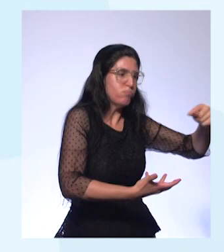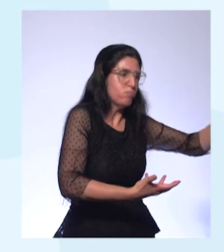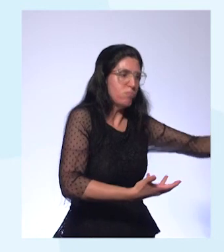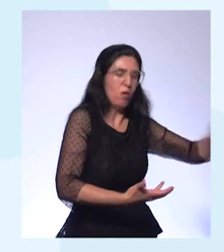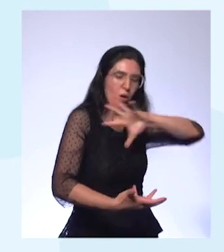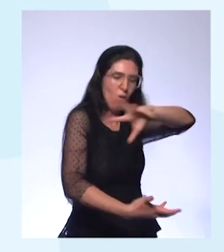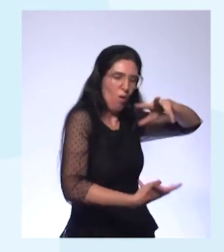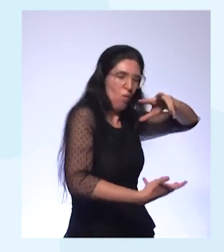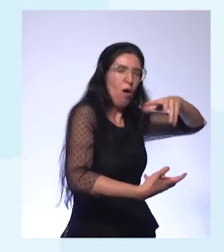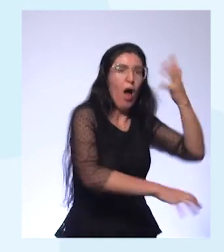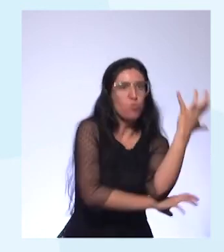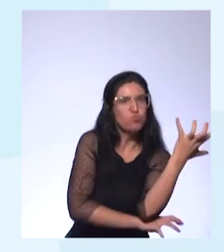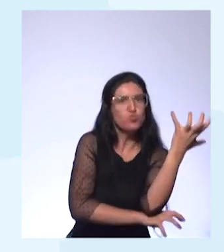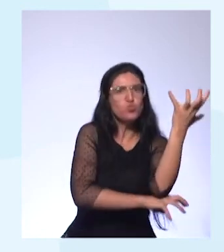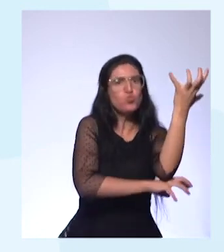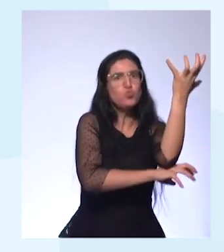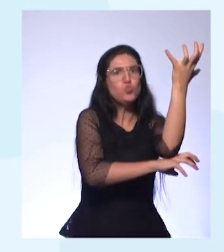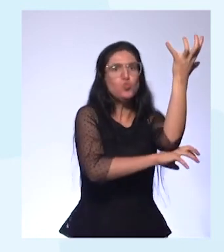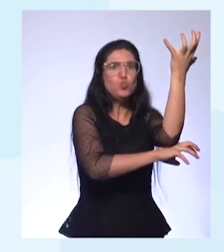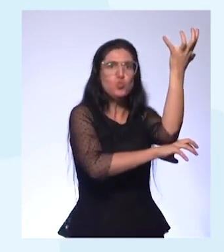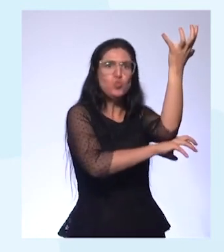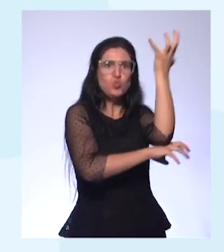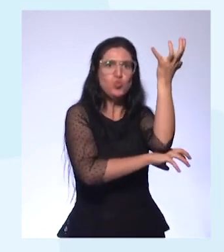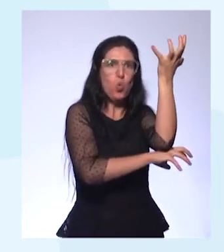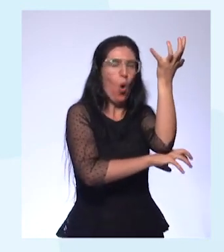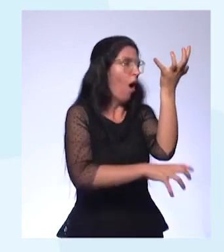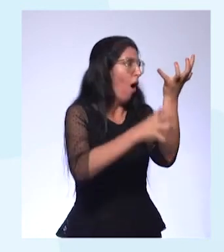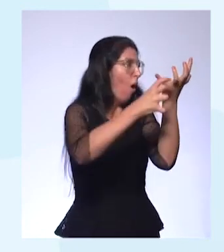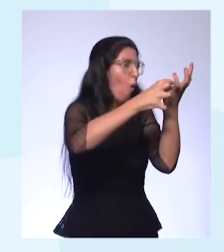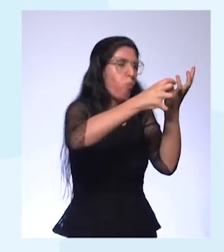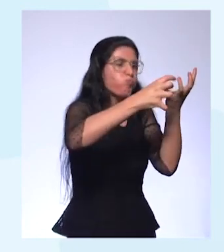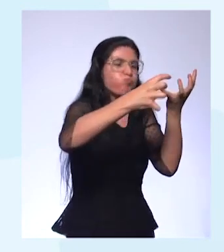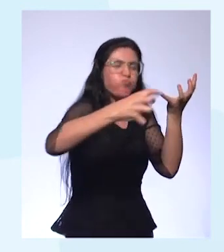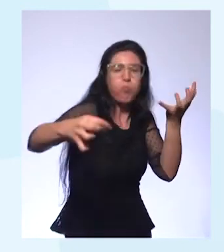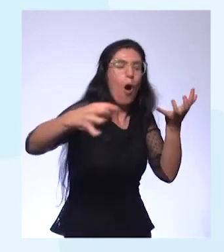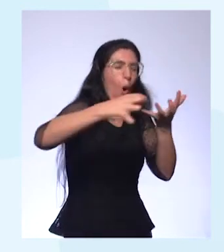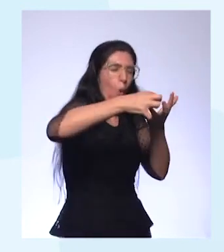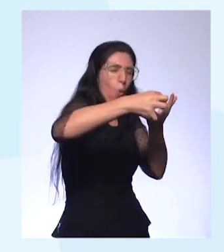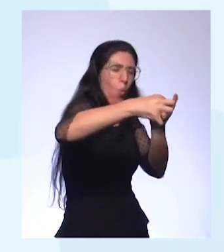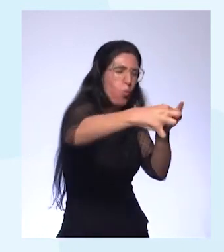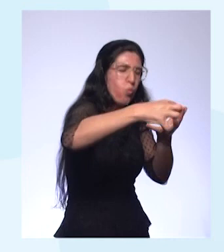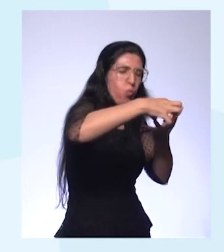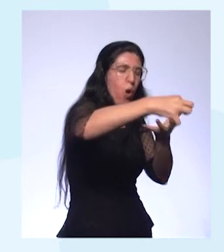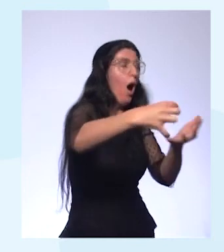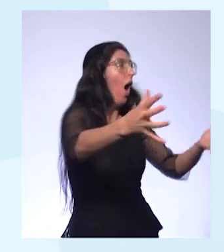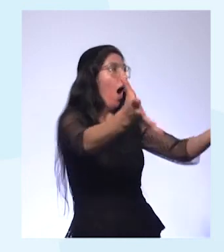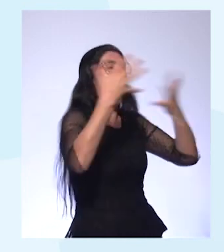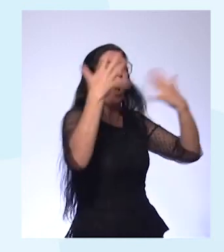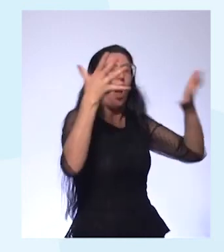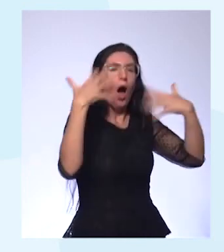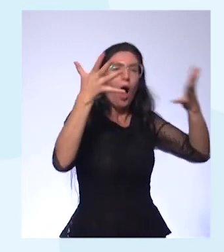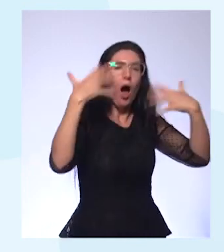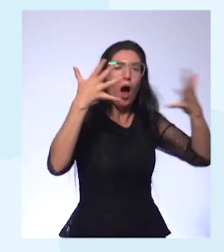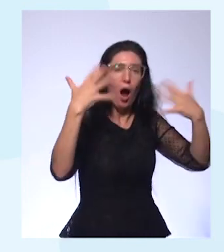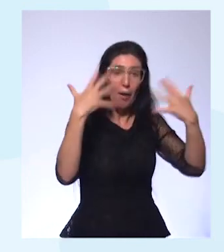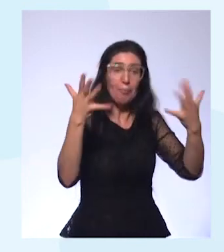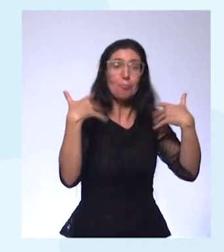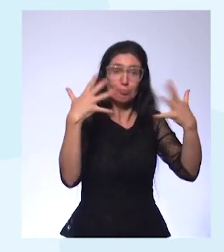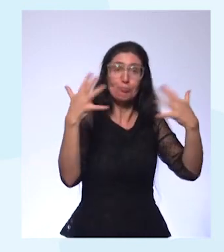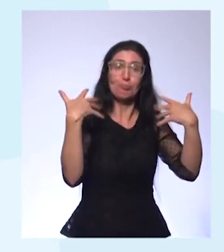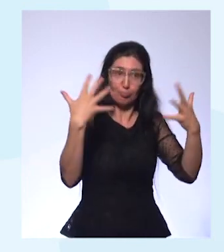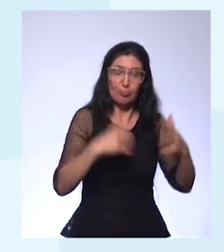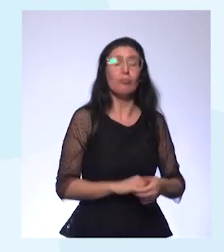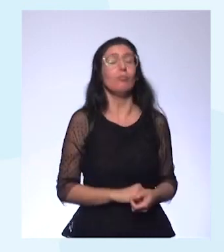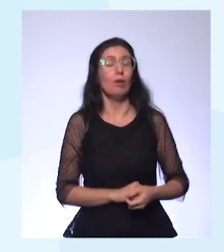são árvores altas, né, com folhas largas, né, clima quente, no caso aqui da floresta tropical, né, no caso lá da